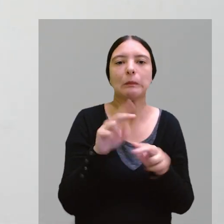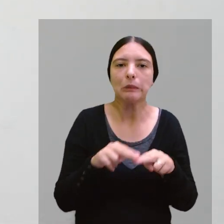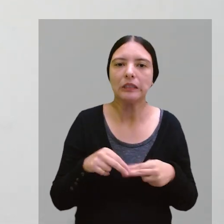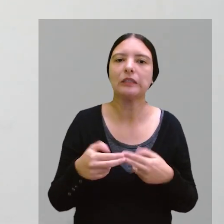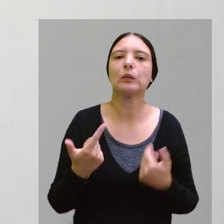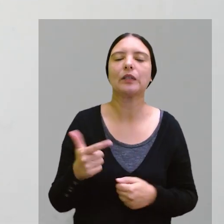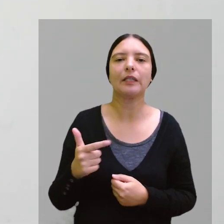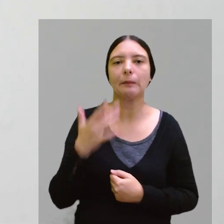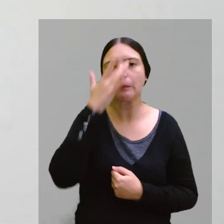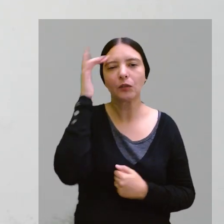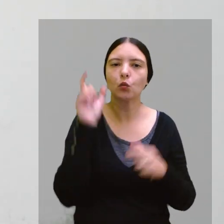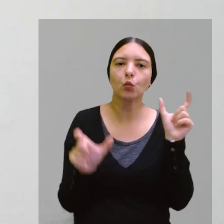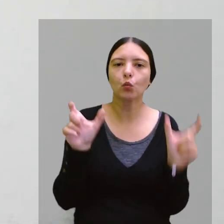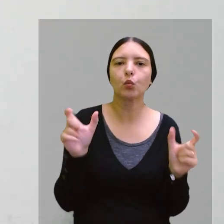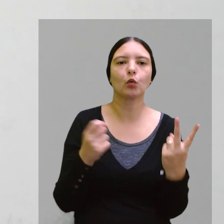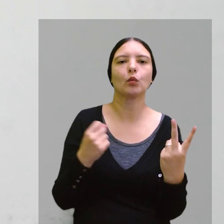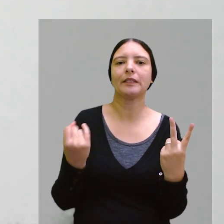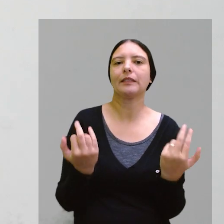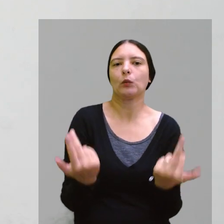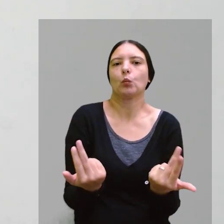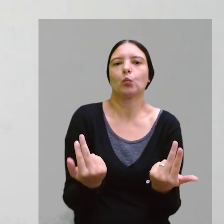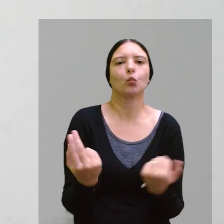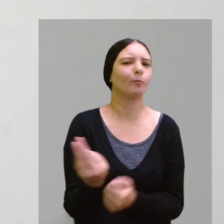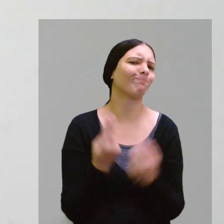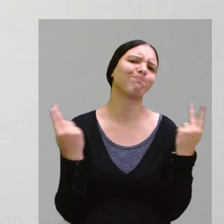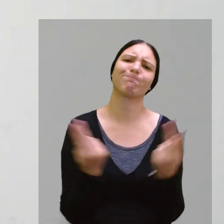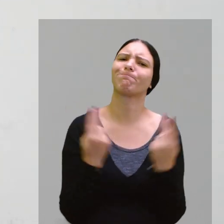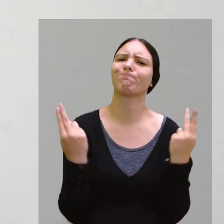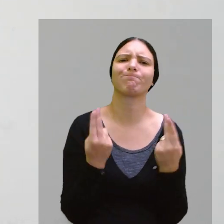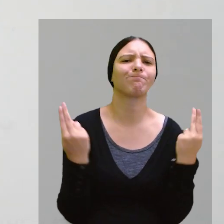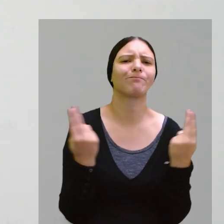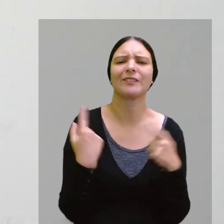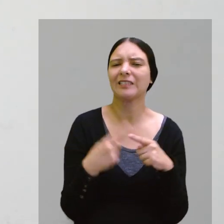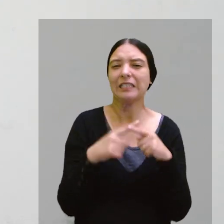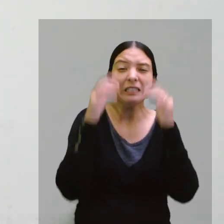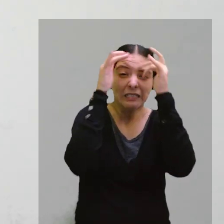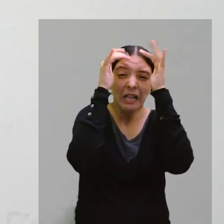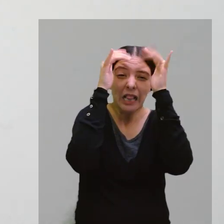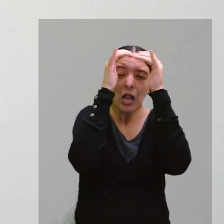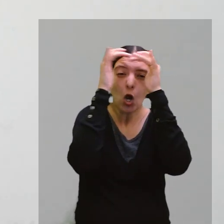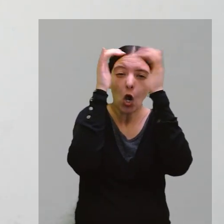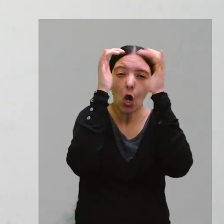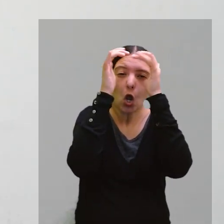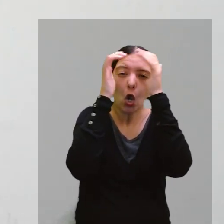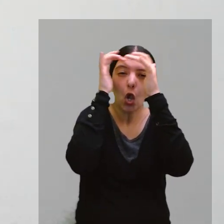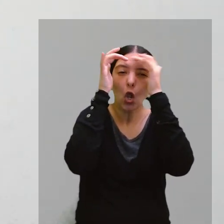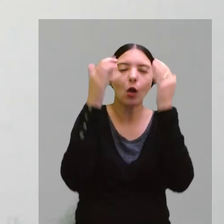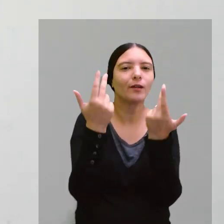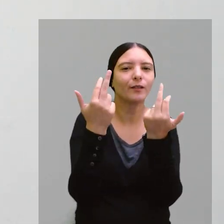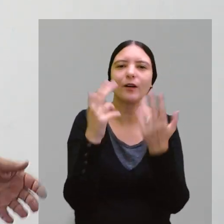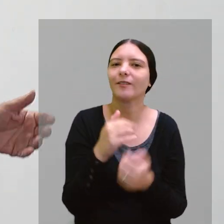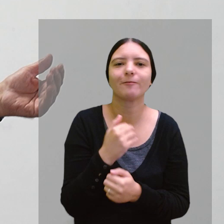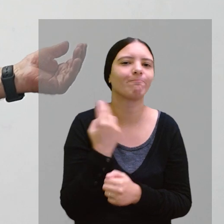existem duas pessoas iguais, porque é impossível ter as mesmas conexões, tanta gente ter as mesmas